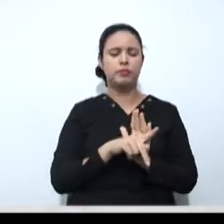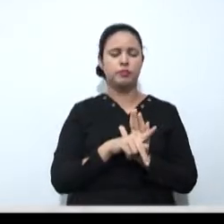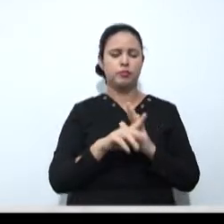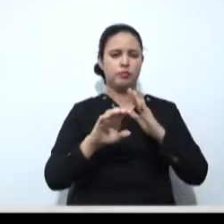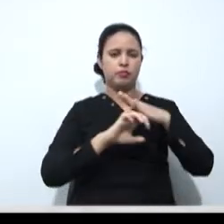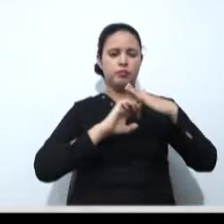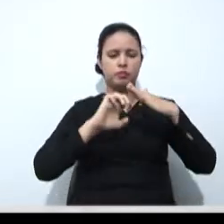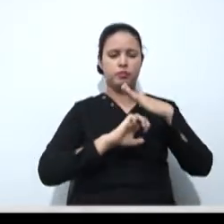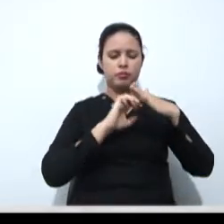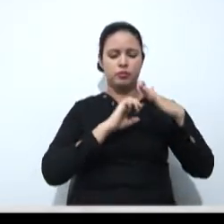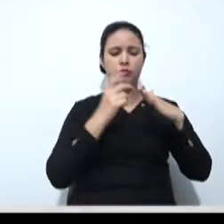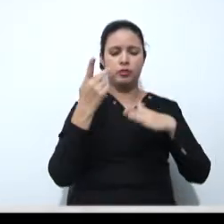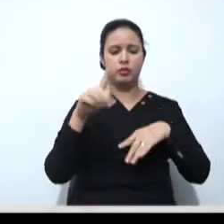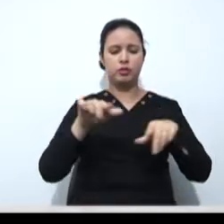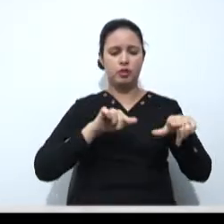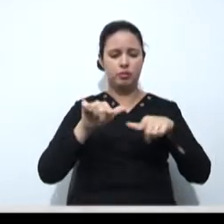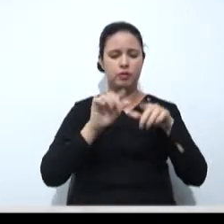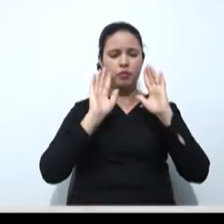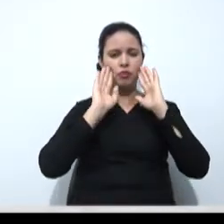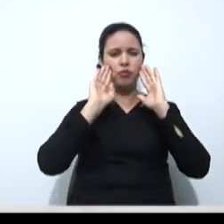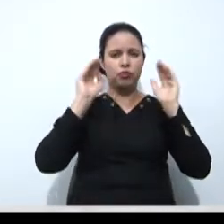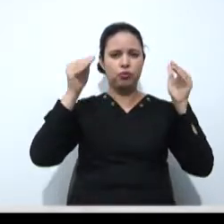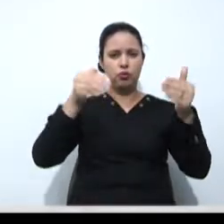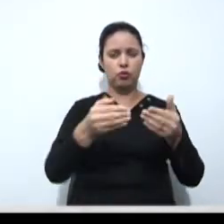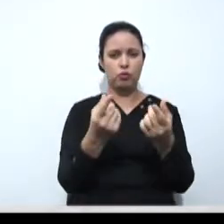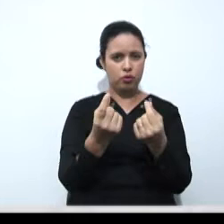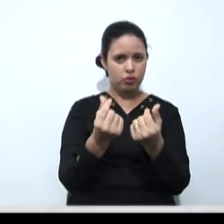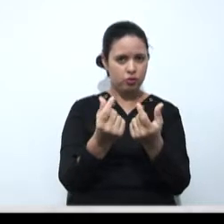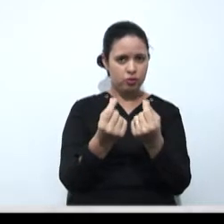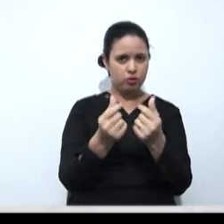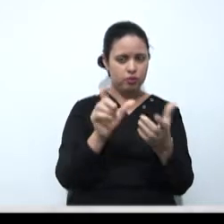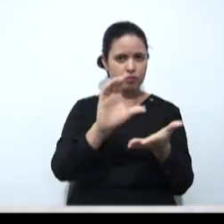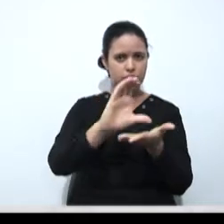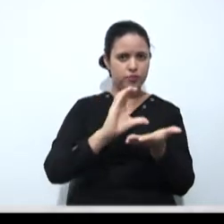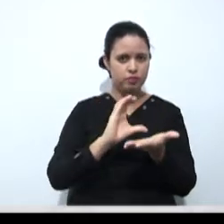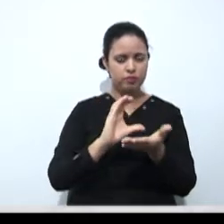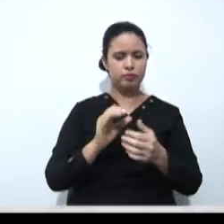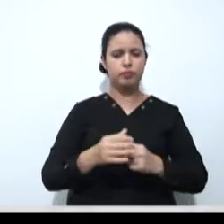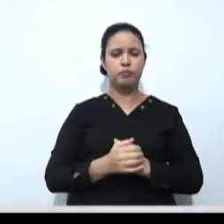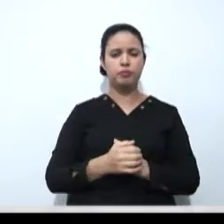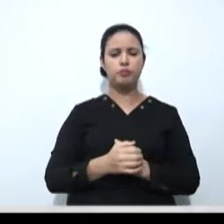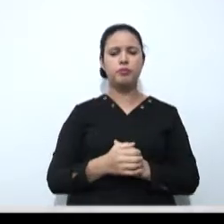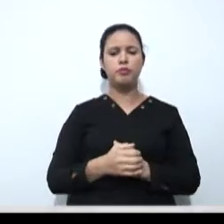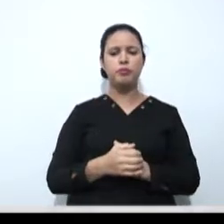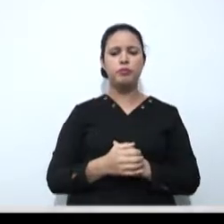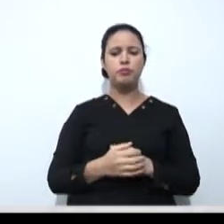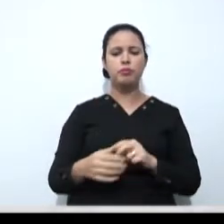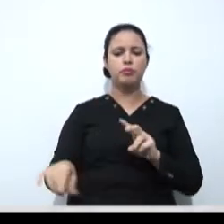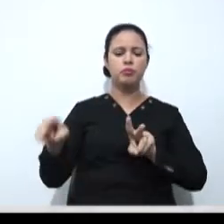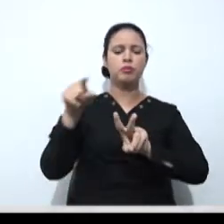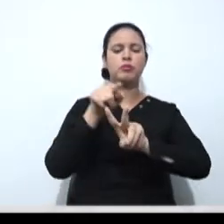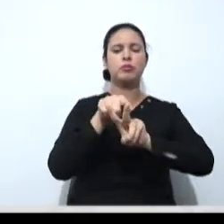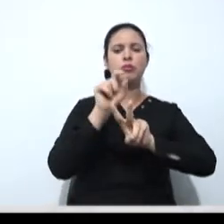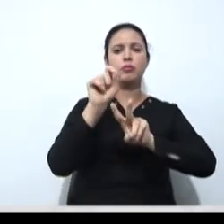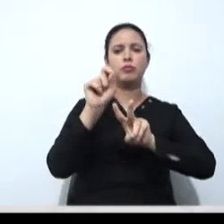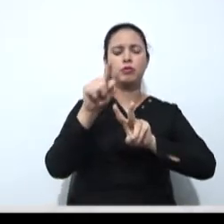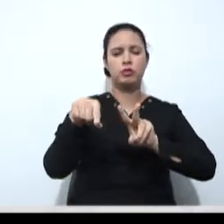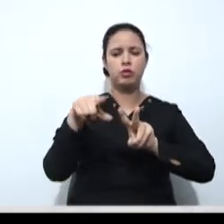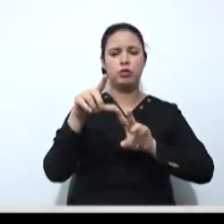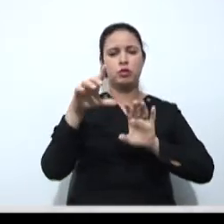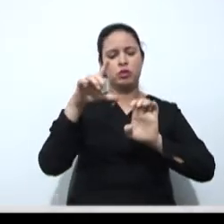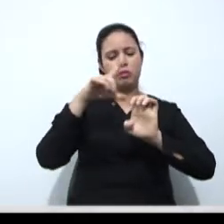mais funcional atrás de um foco lucrativo. Já o empreendedorismo coletivo, que refere-se a